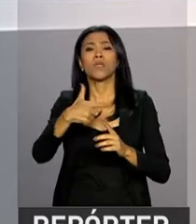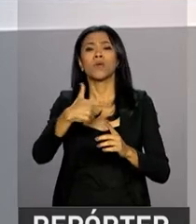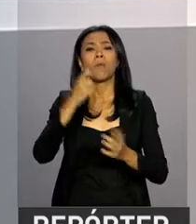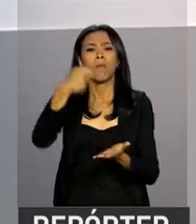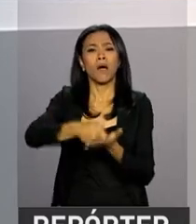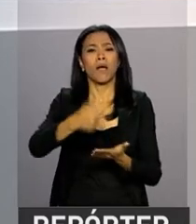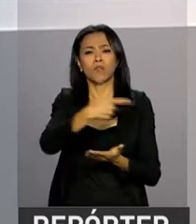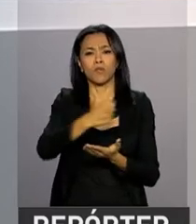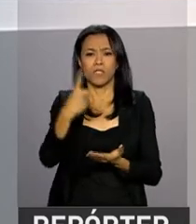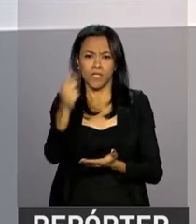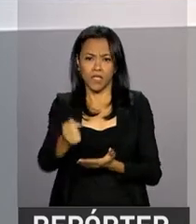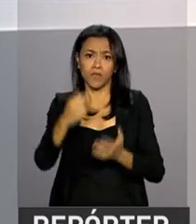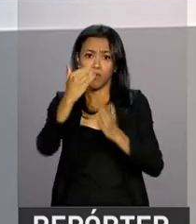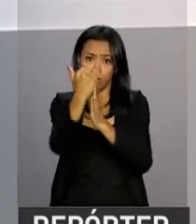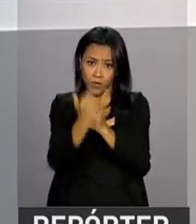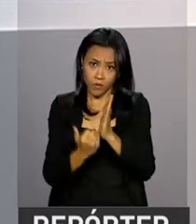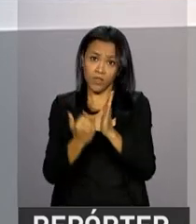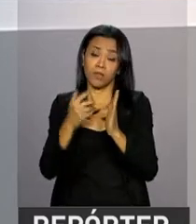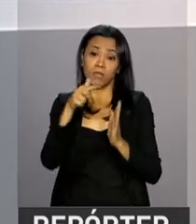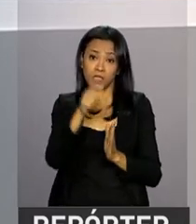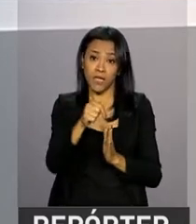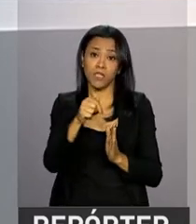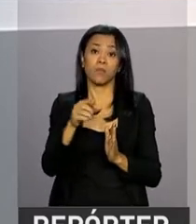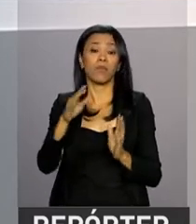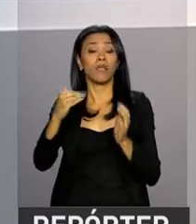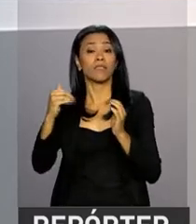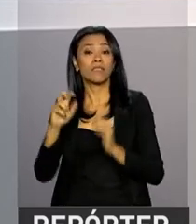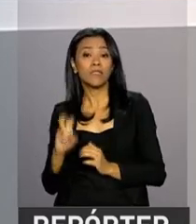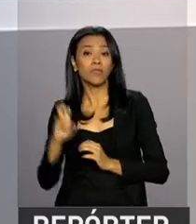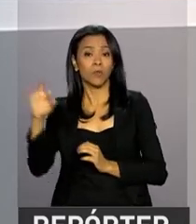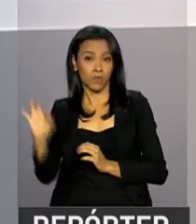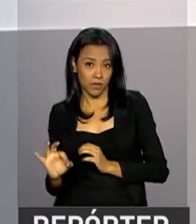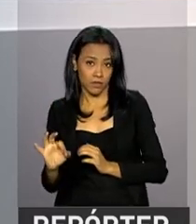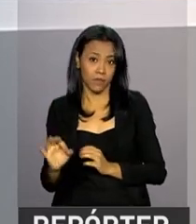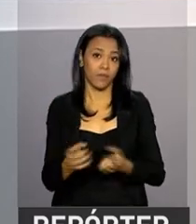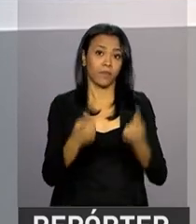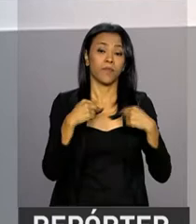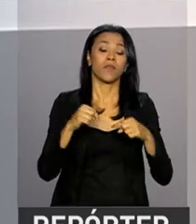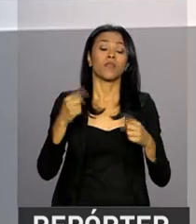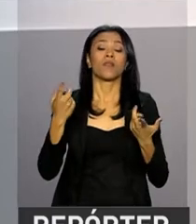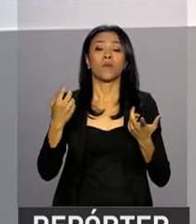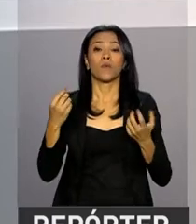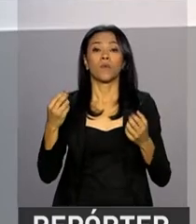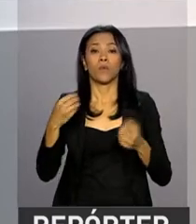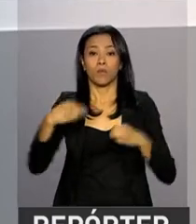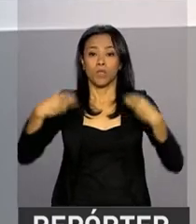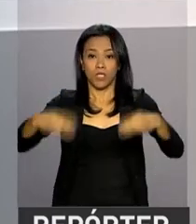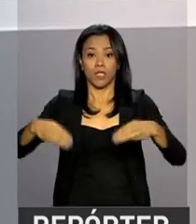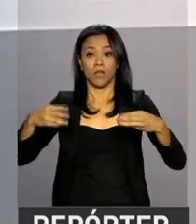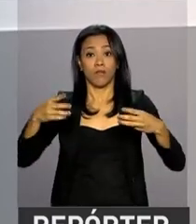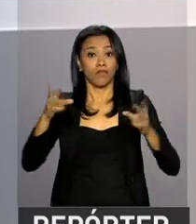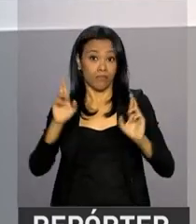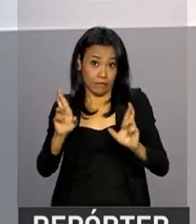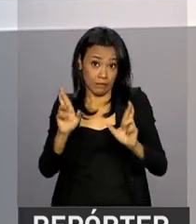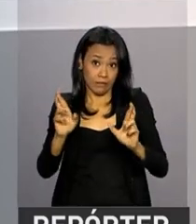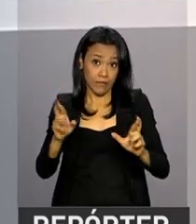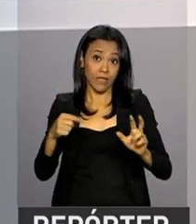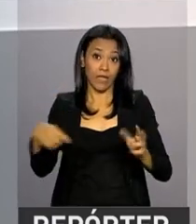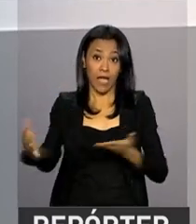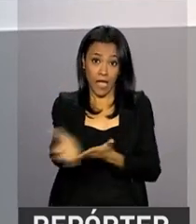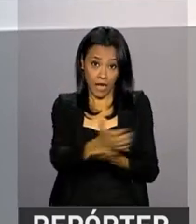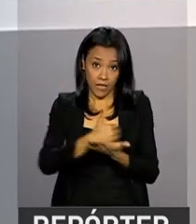foi reduzido de sete e meio para 5% a estimativa do ministério da fazenda de que a arrecadação com o novo refis